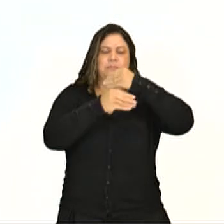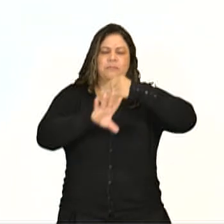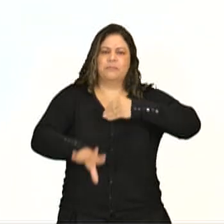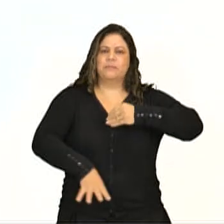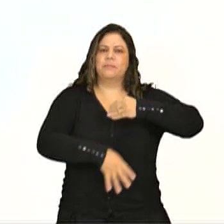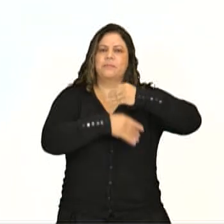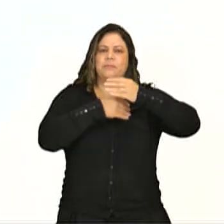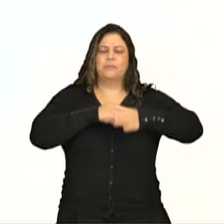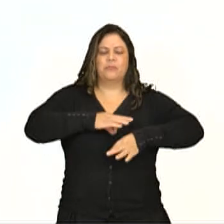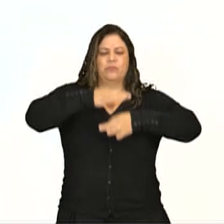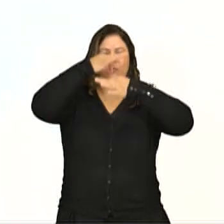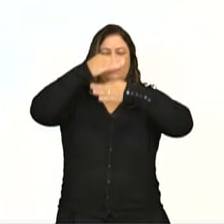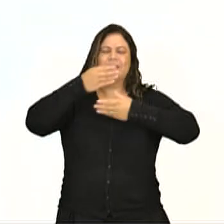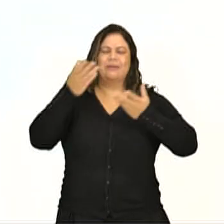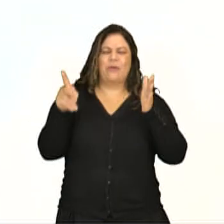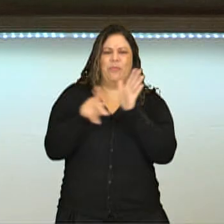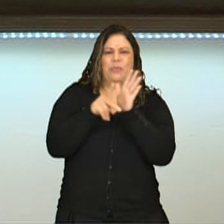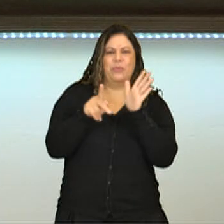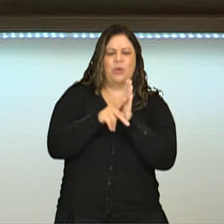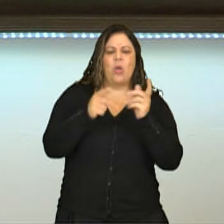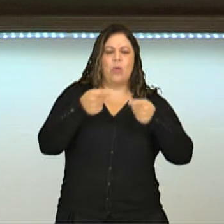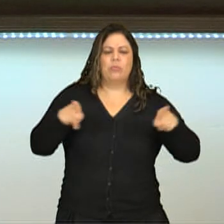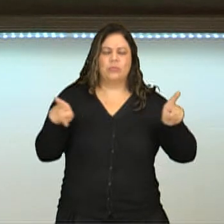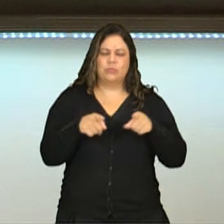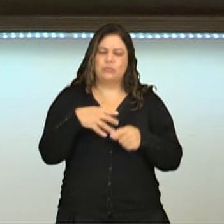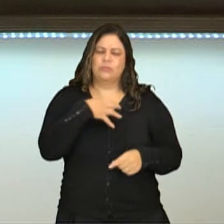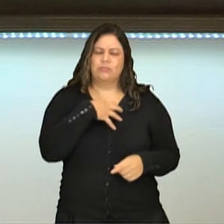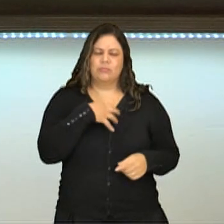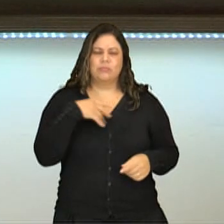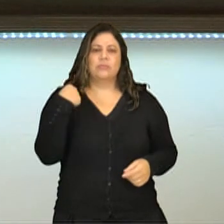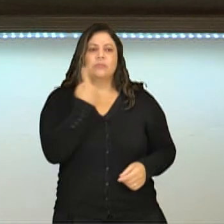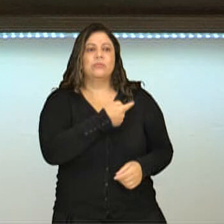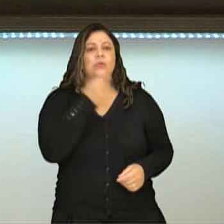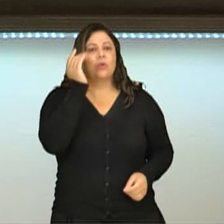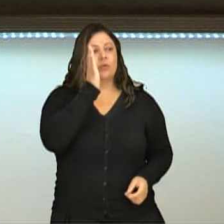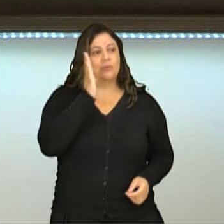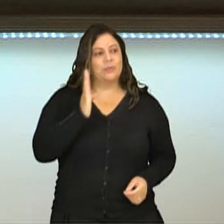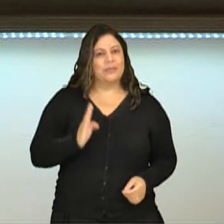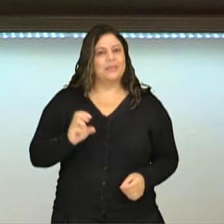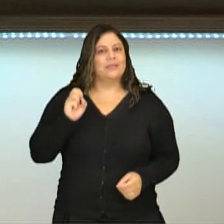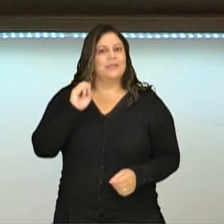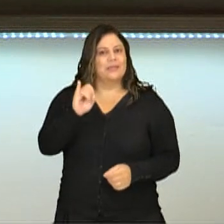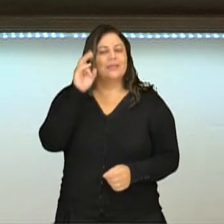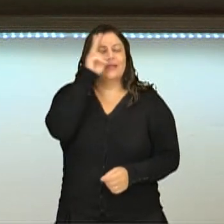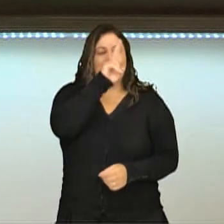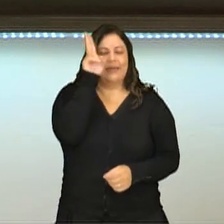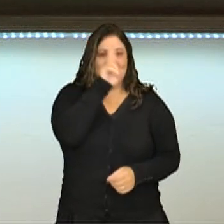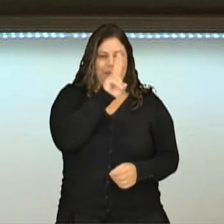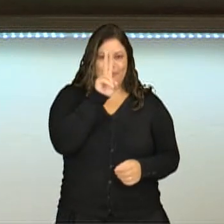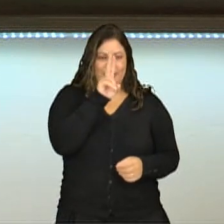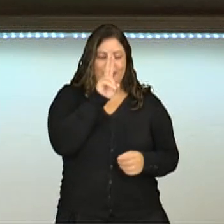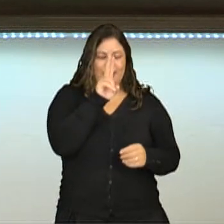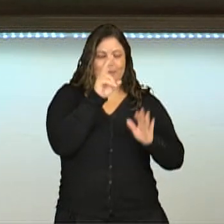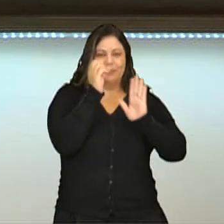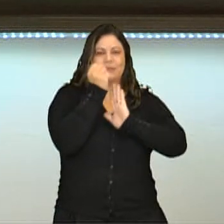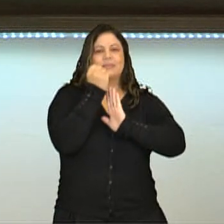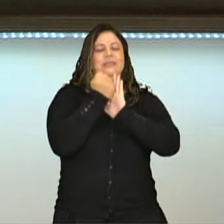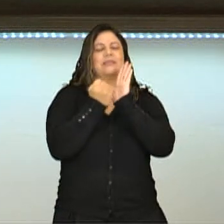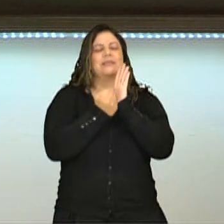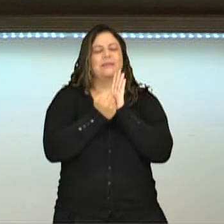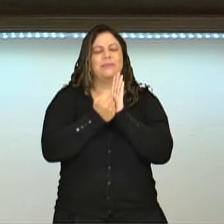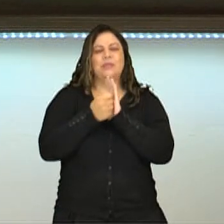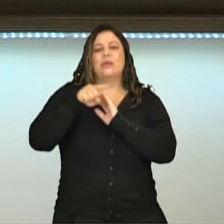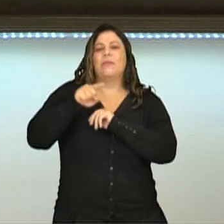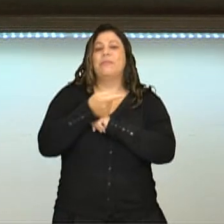ritmo, de um estilo musical por outros. Então nós brasileiros, se nós lembrarmos, ali na década de 80, início dos anos